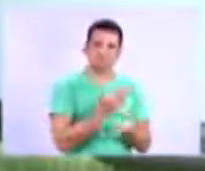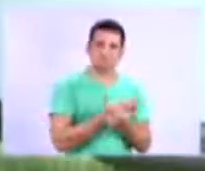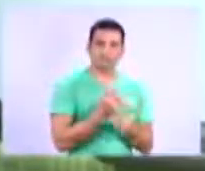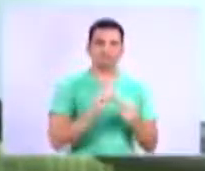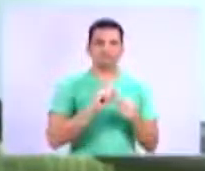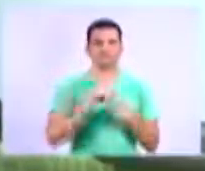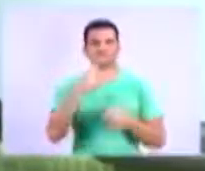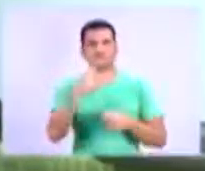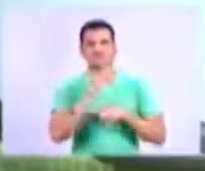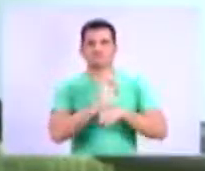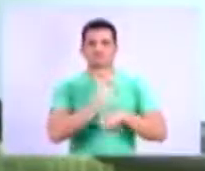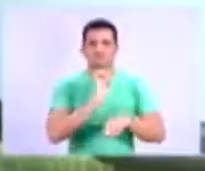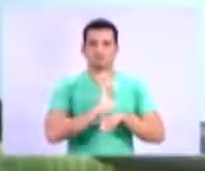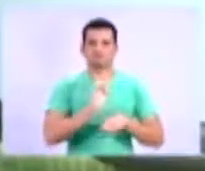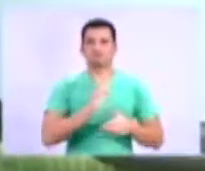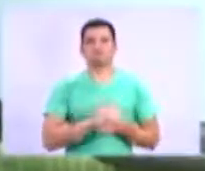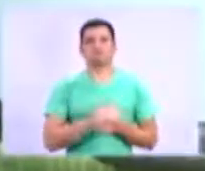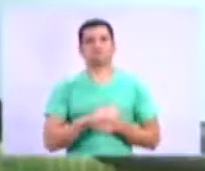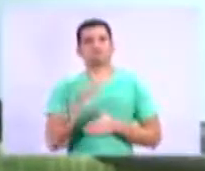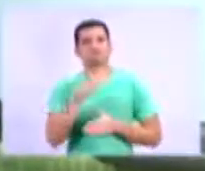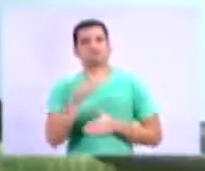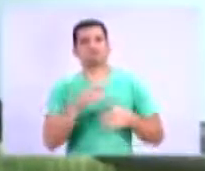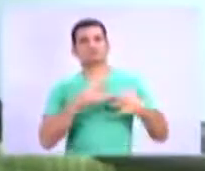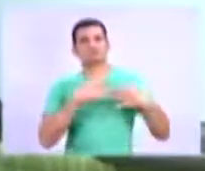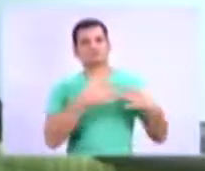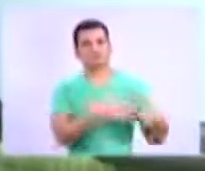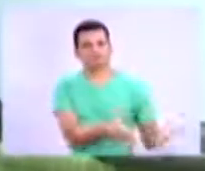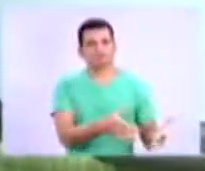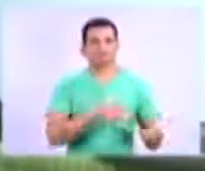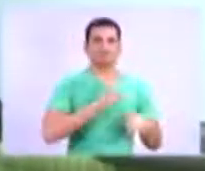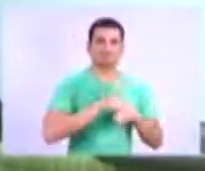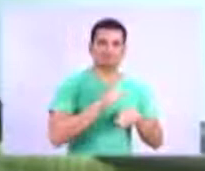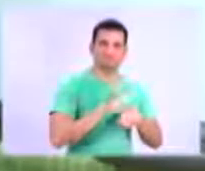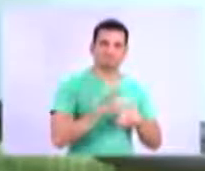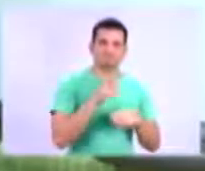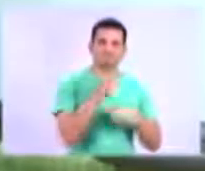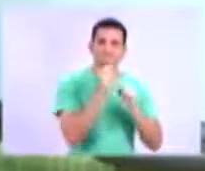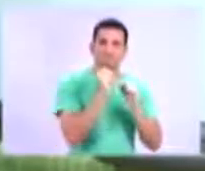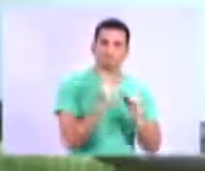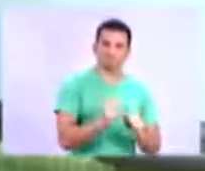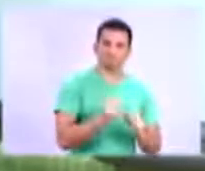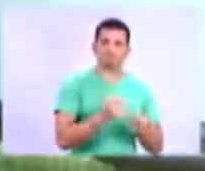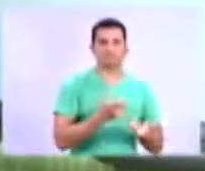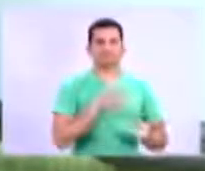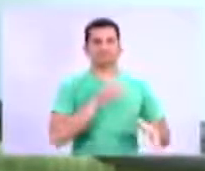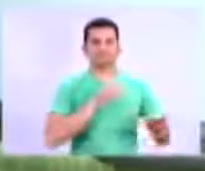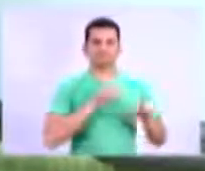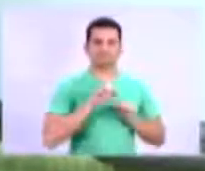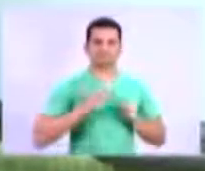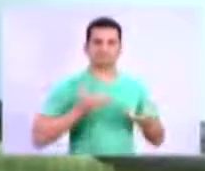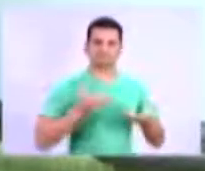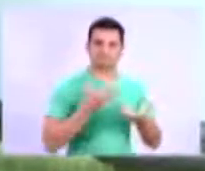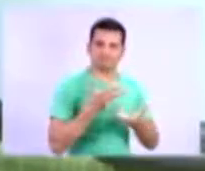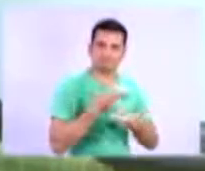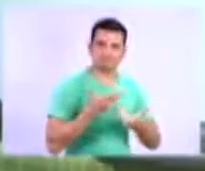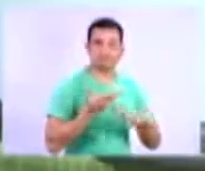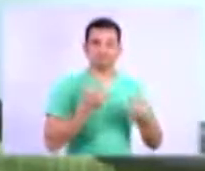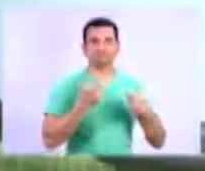seu estágio, você se dedicou ao curso para que você pudesse adquirir as habilidades e as